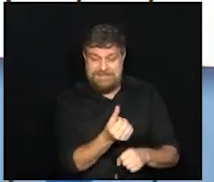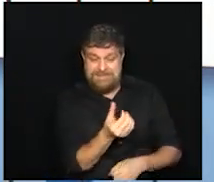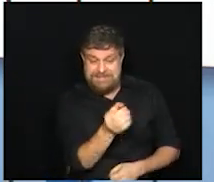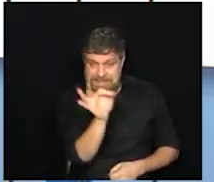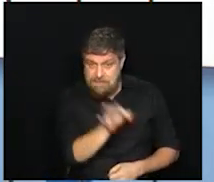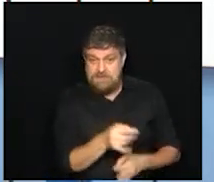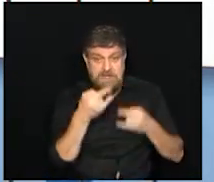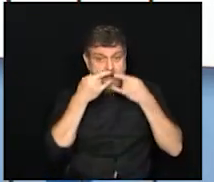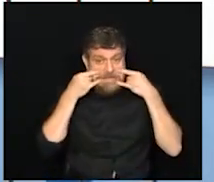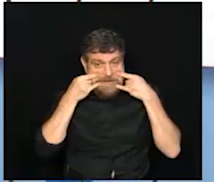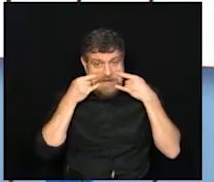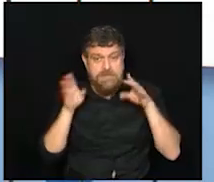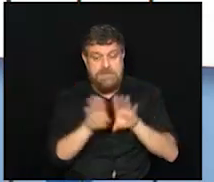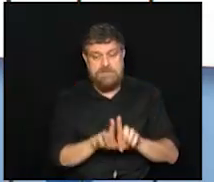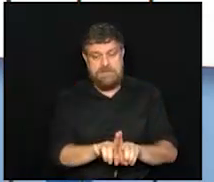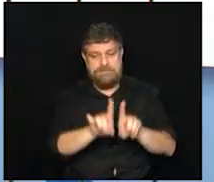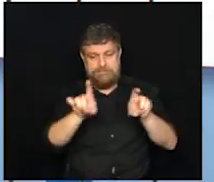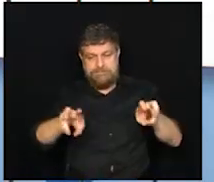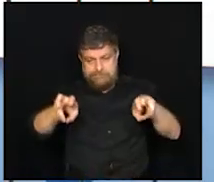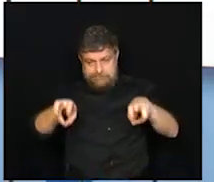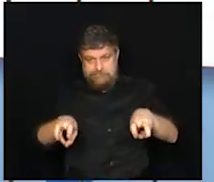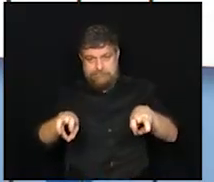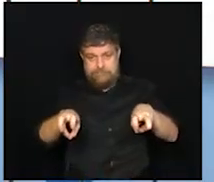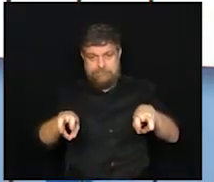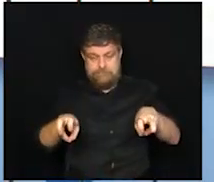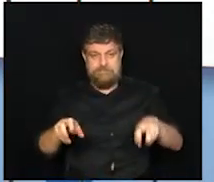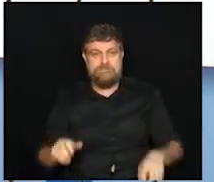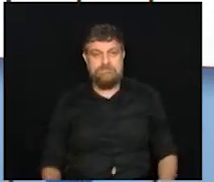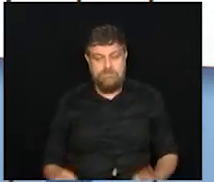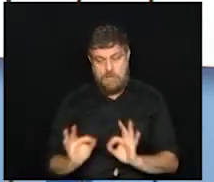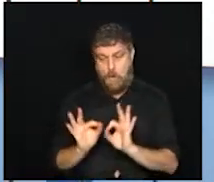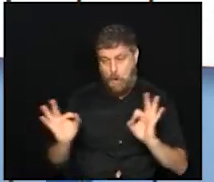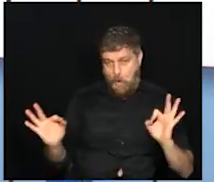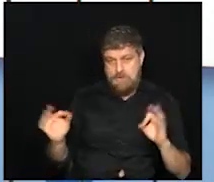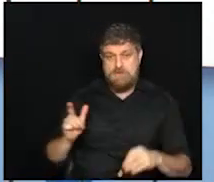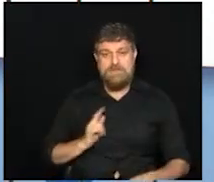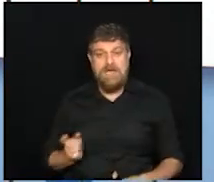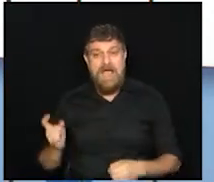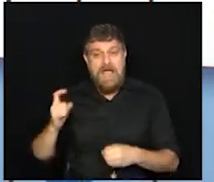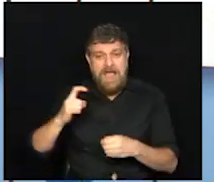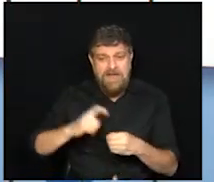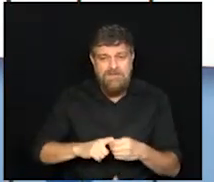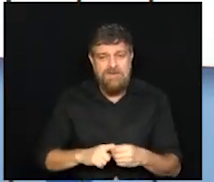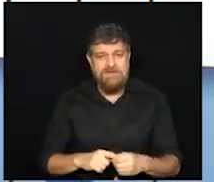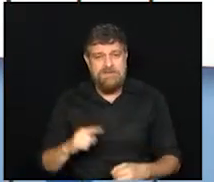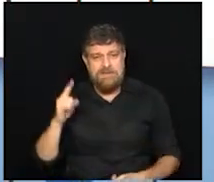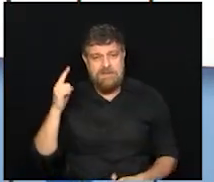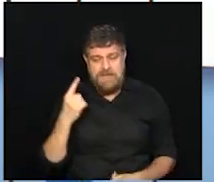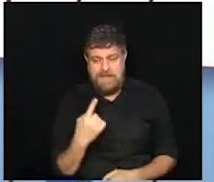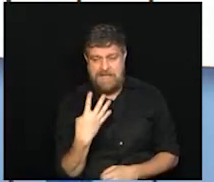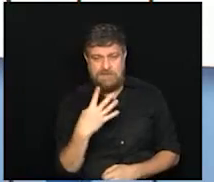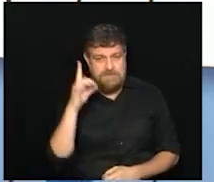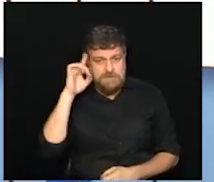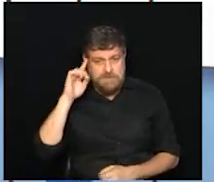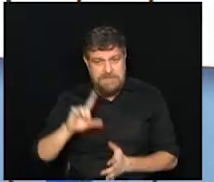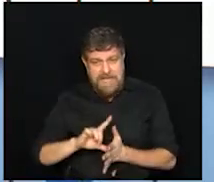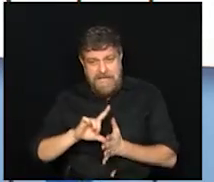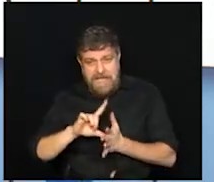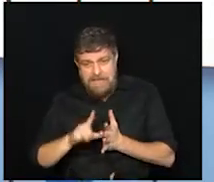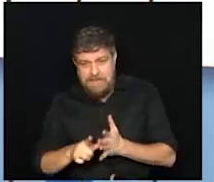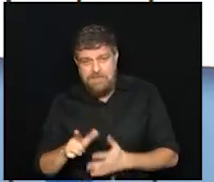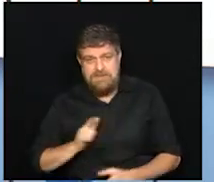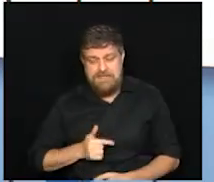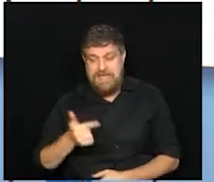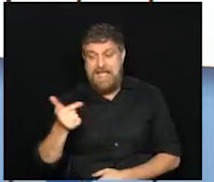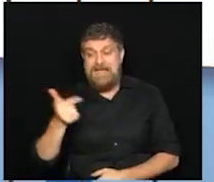de máscara, além do distanciamento social. A retomada deve ocorrer 14 dias após a aplicação